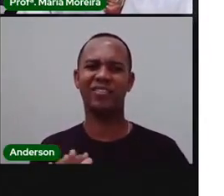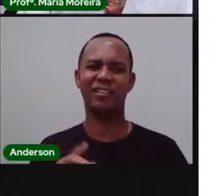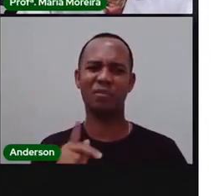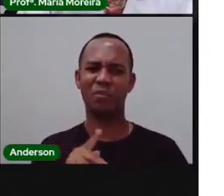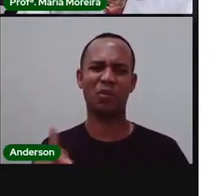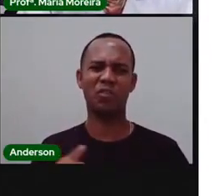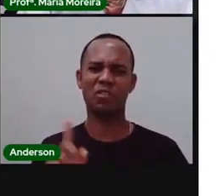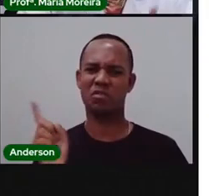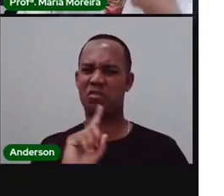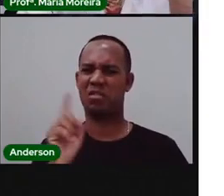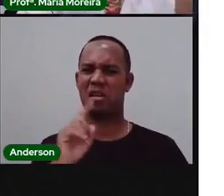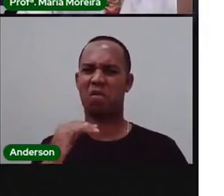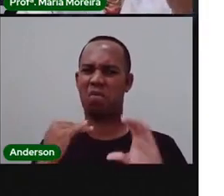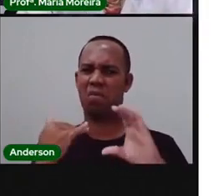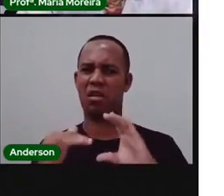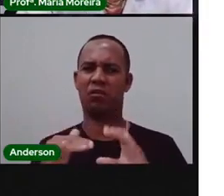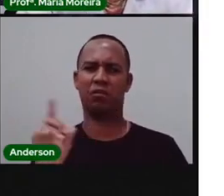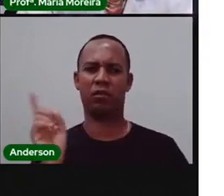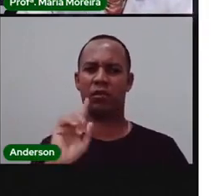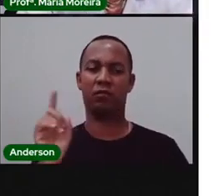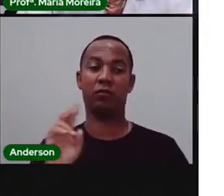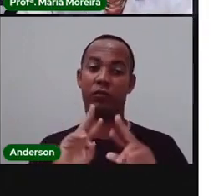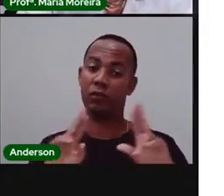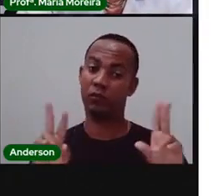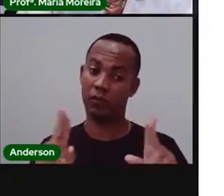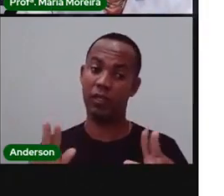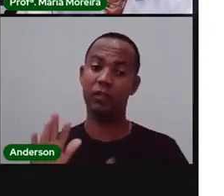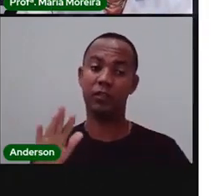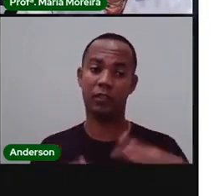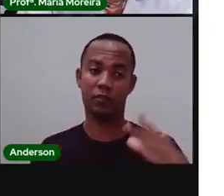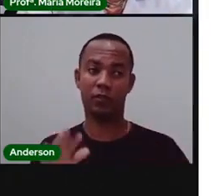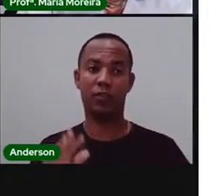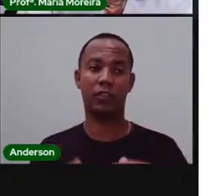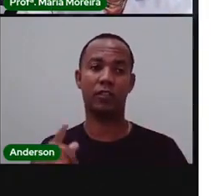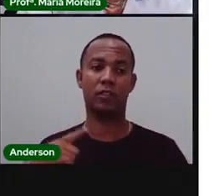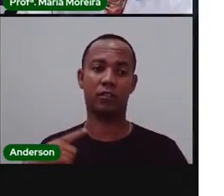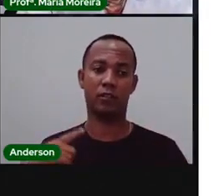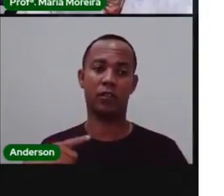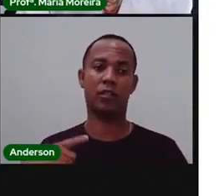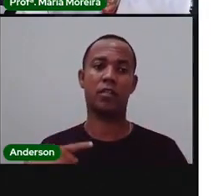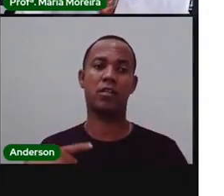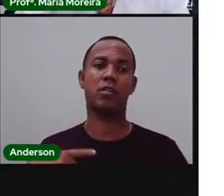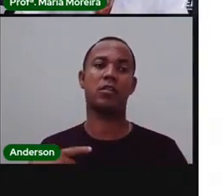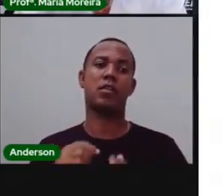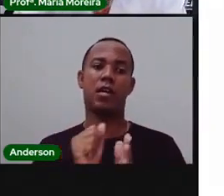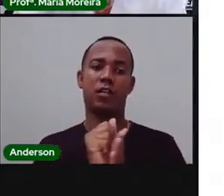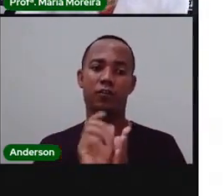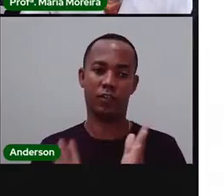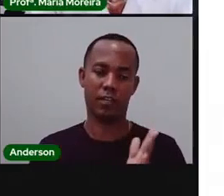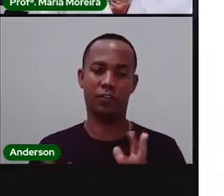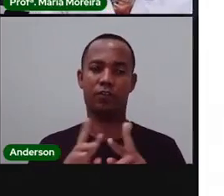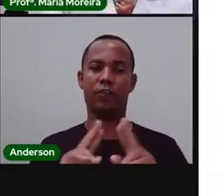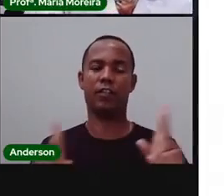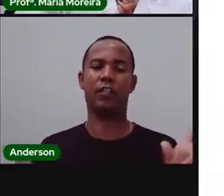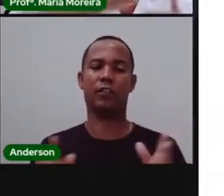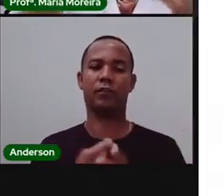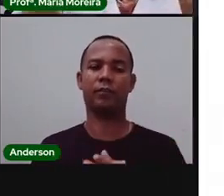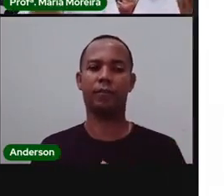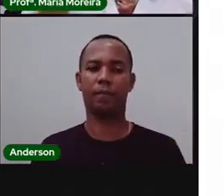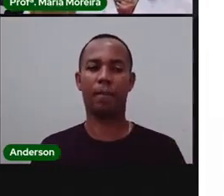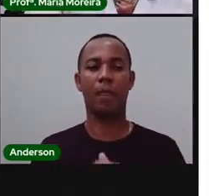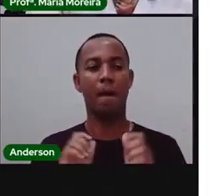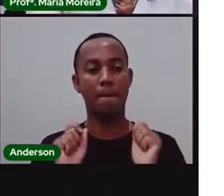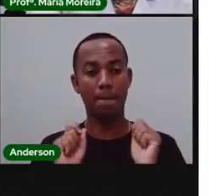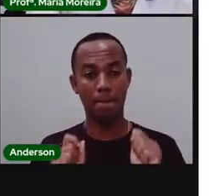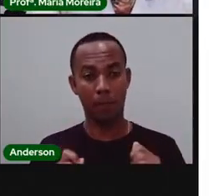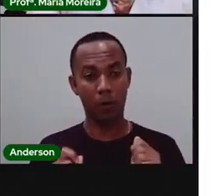Se ele não mandou, é porque ele planejou uma outra atividade para você, certo? Essa daqui é uma atividade que